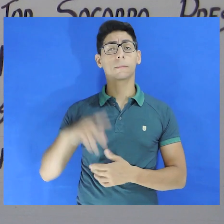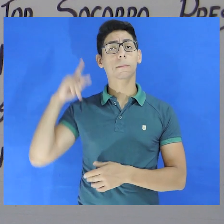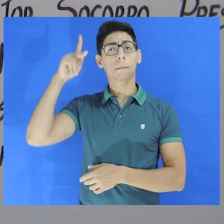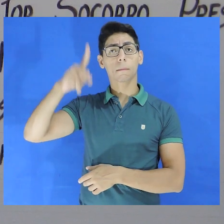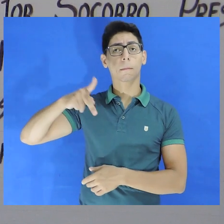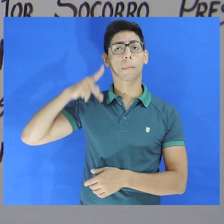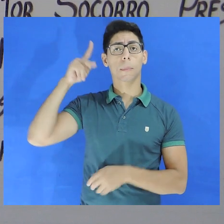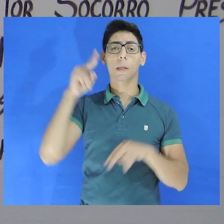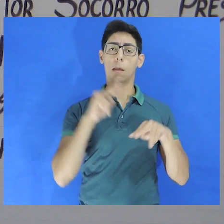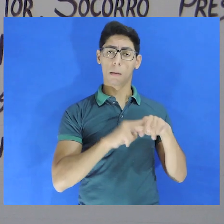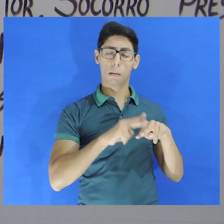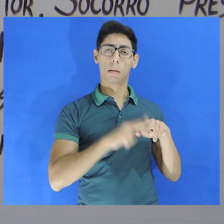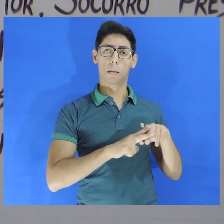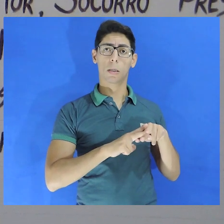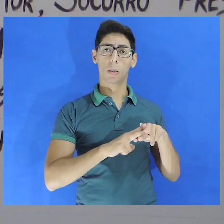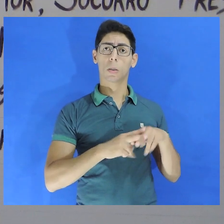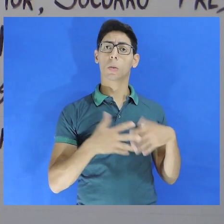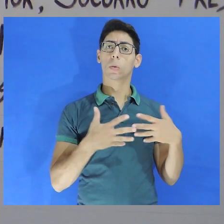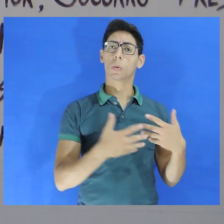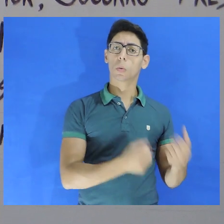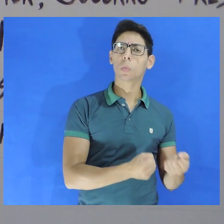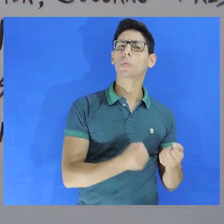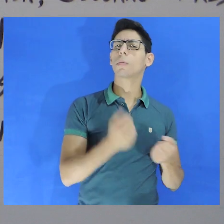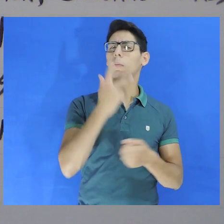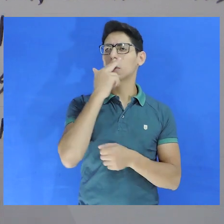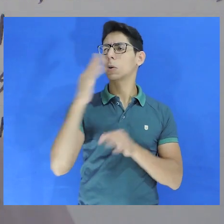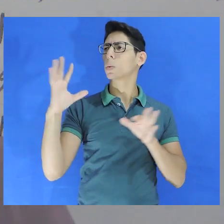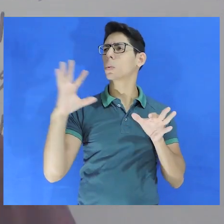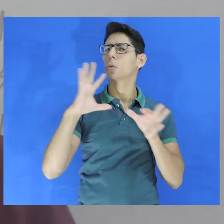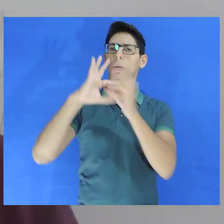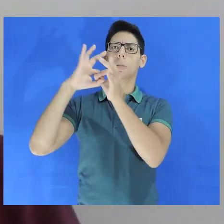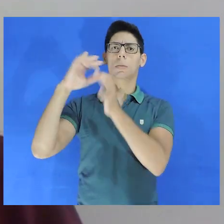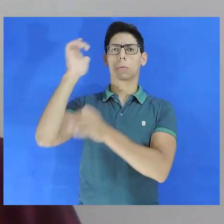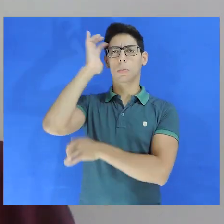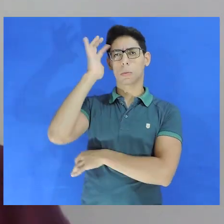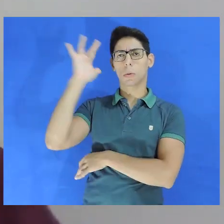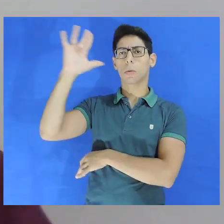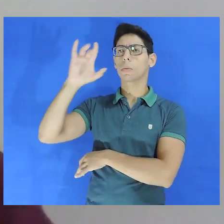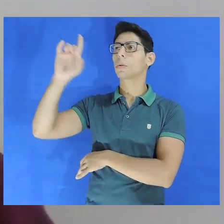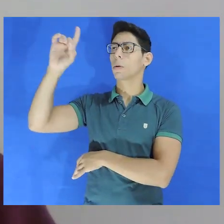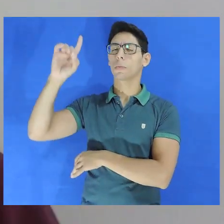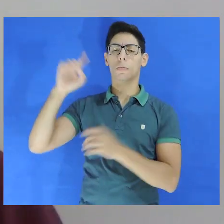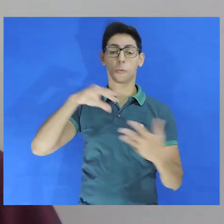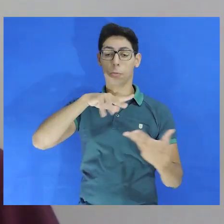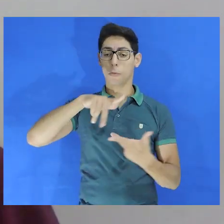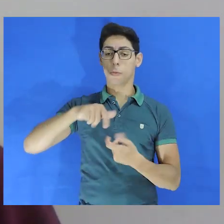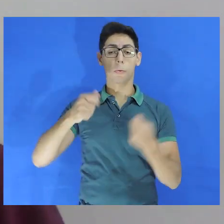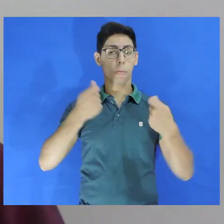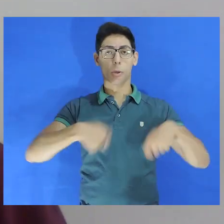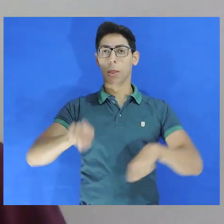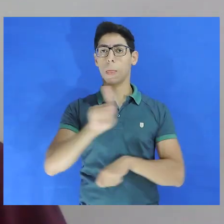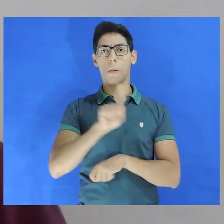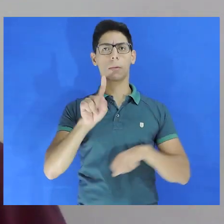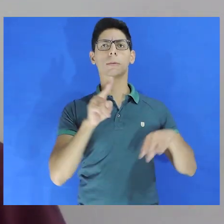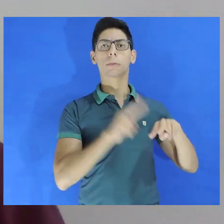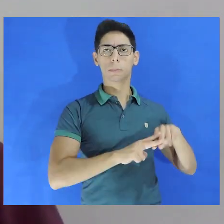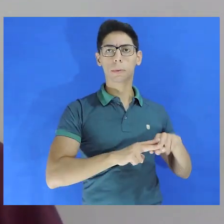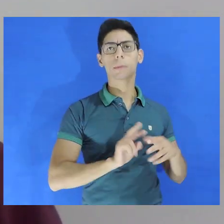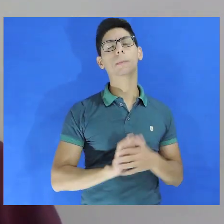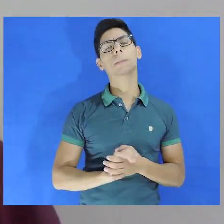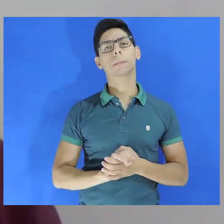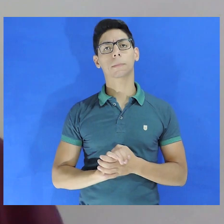A Pastoral Carcerária sonha junto no sonho de Deus, de um mundo sem cárcere.